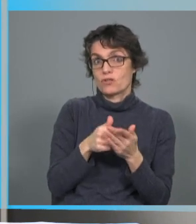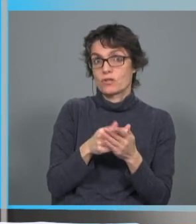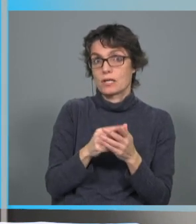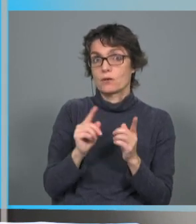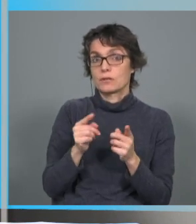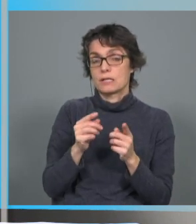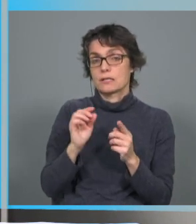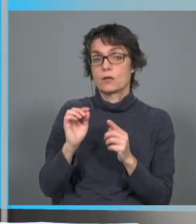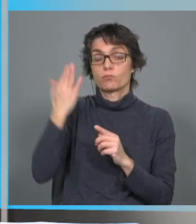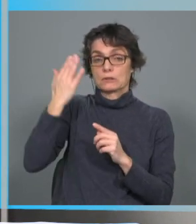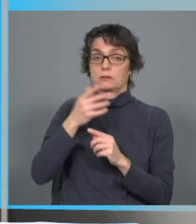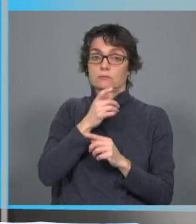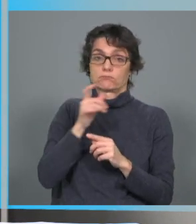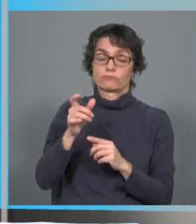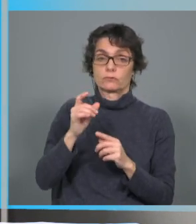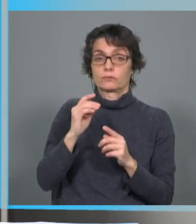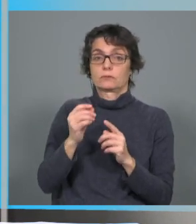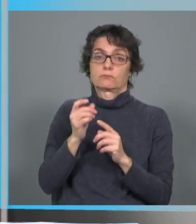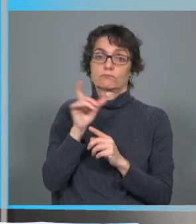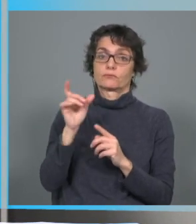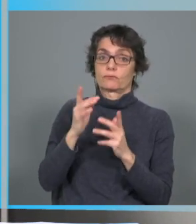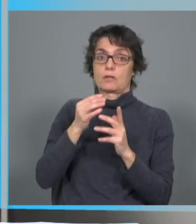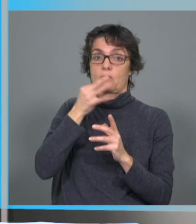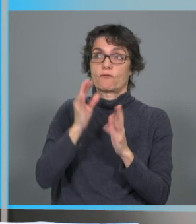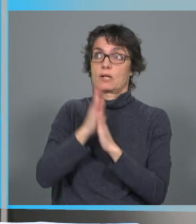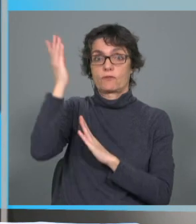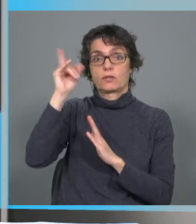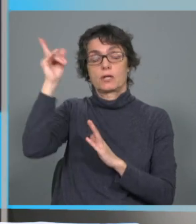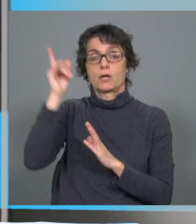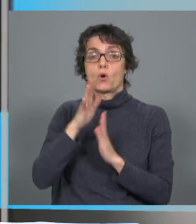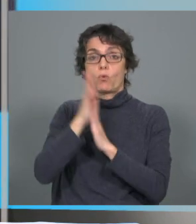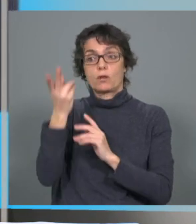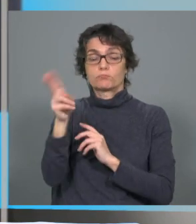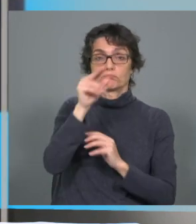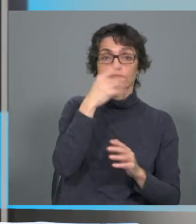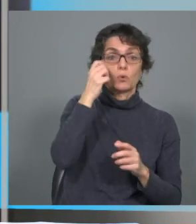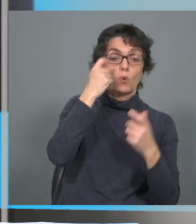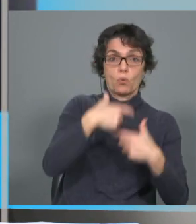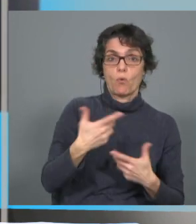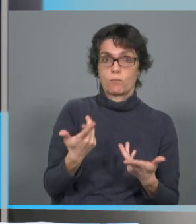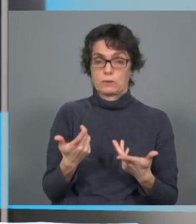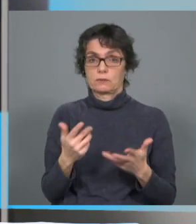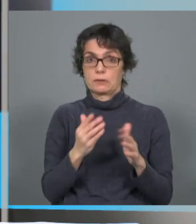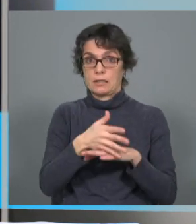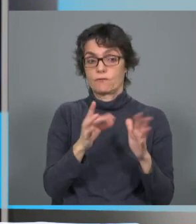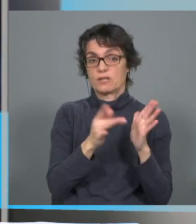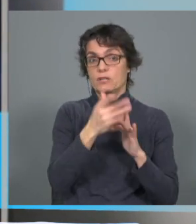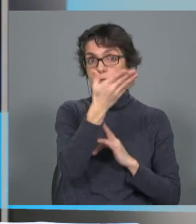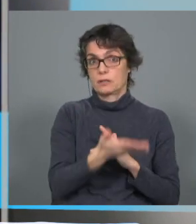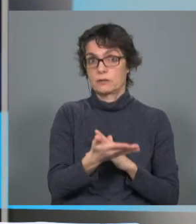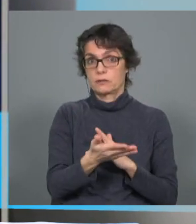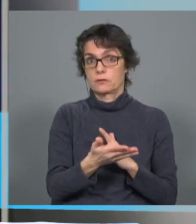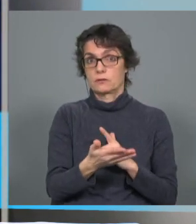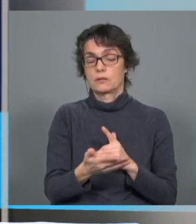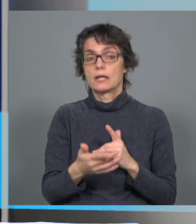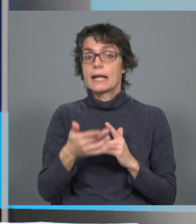era o Verbo, que o Verbo era Deus e que o Verbo se fez homem, e portanto não há dúvida nenhuma que este Jesus, que é